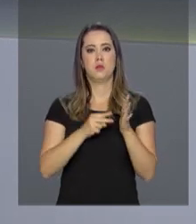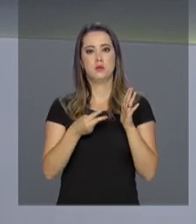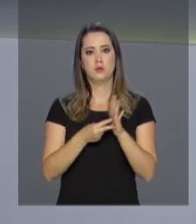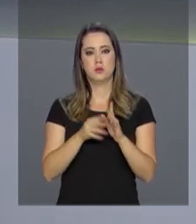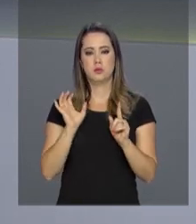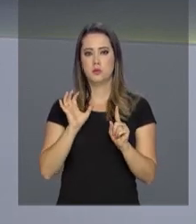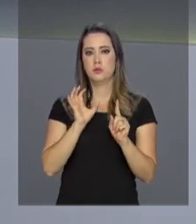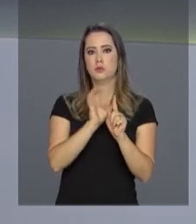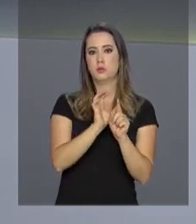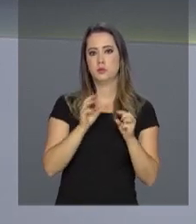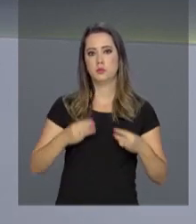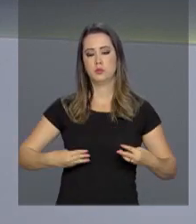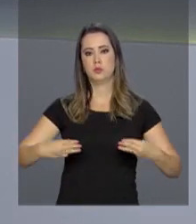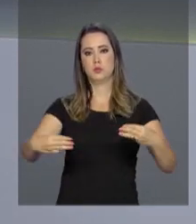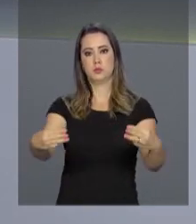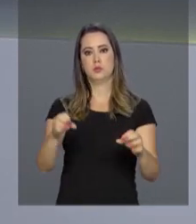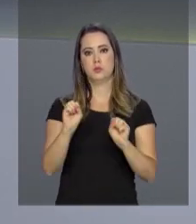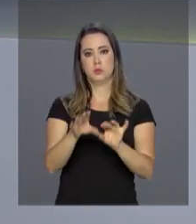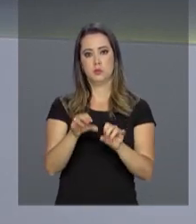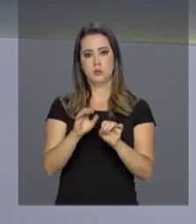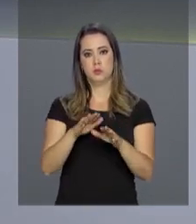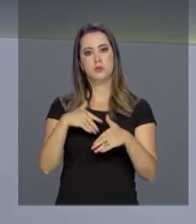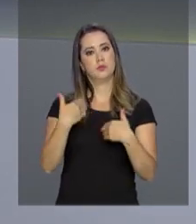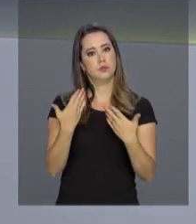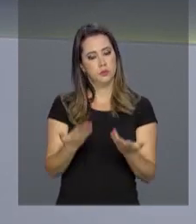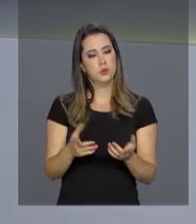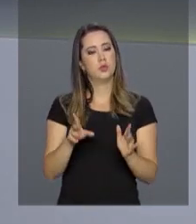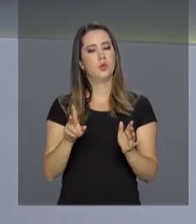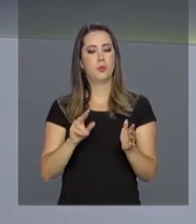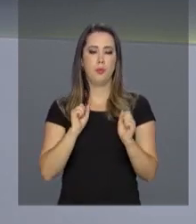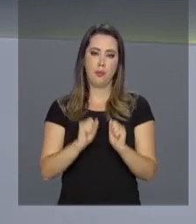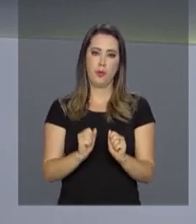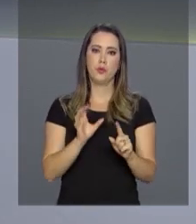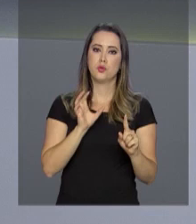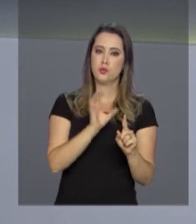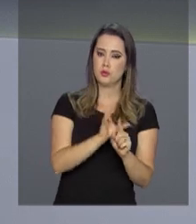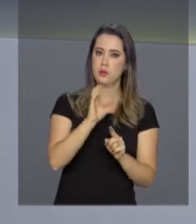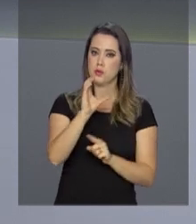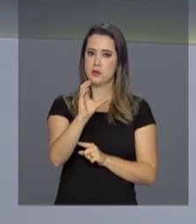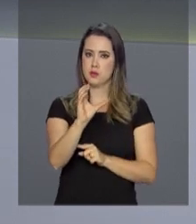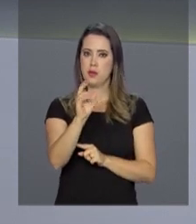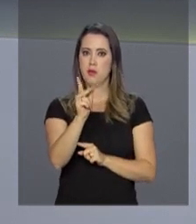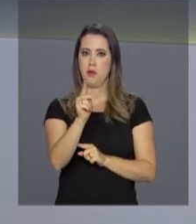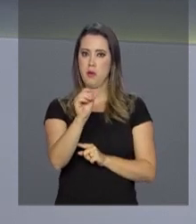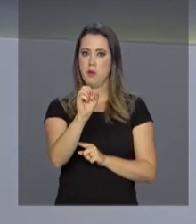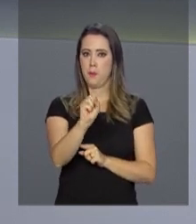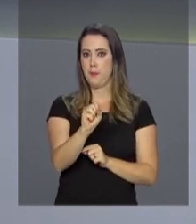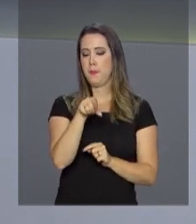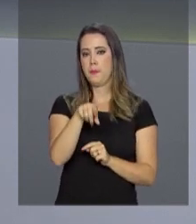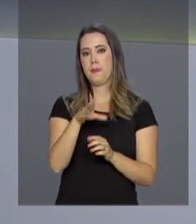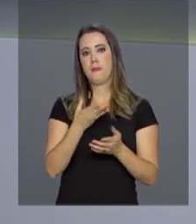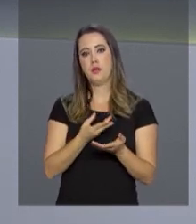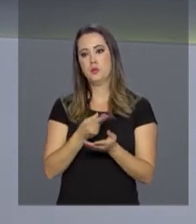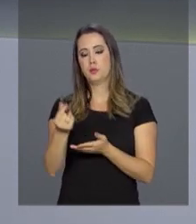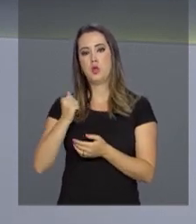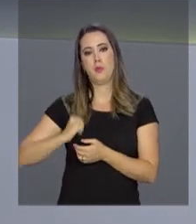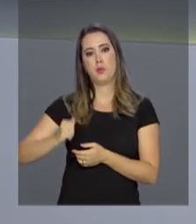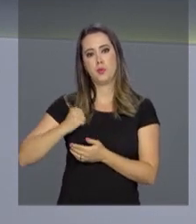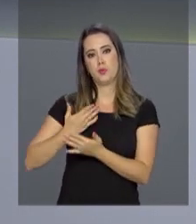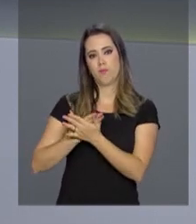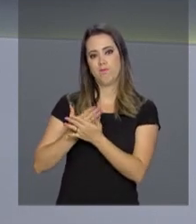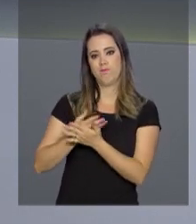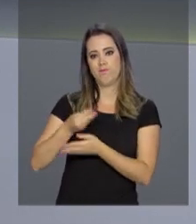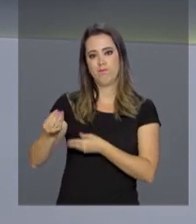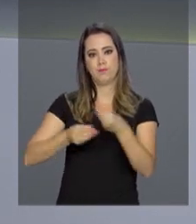significa impacto também no ministério da educação e por consequência sobre a capes que gerencia a distribuição desses